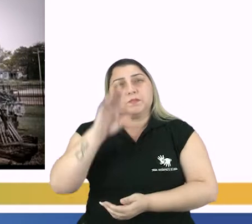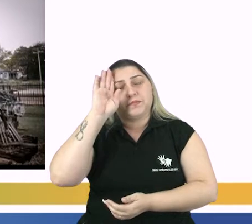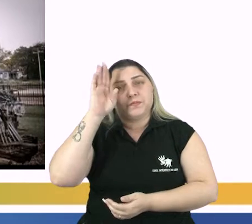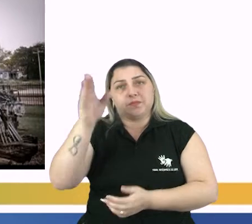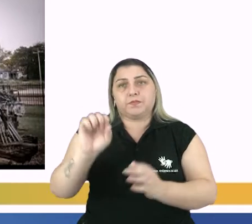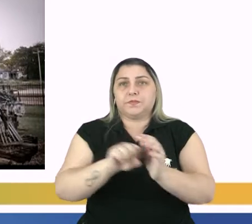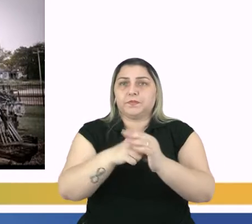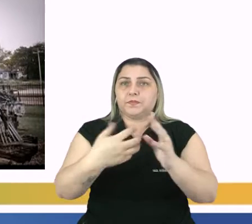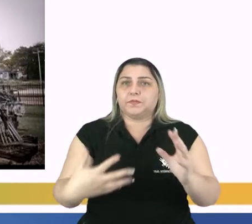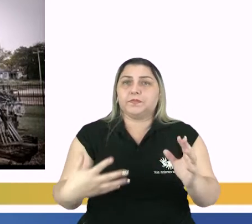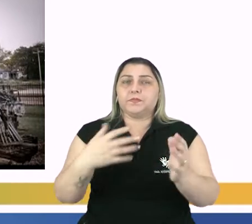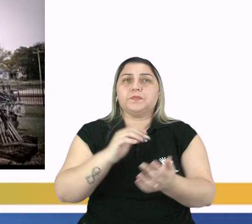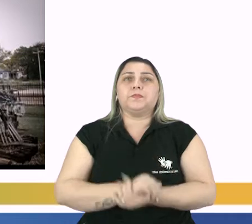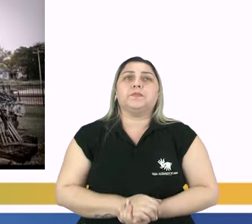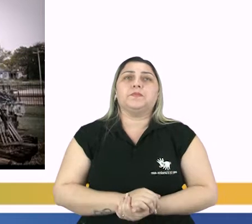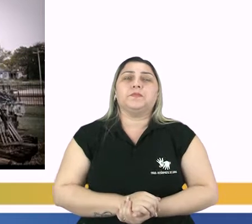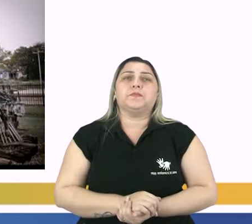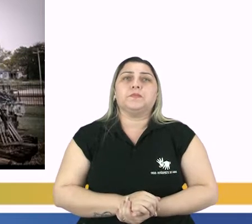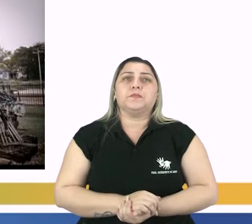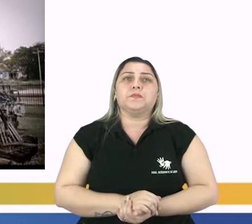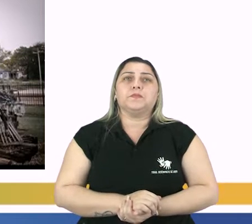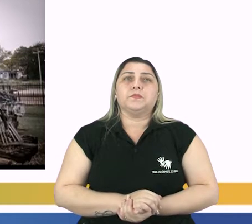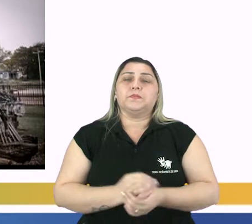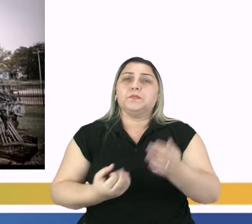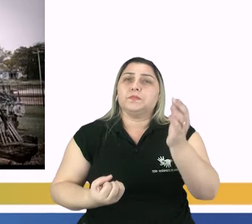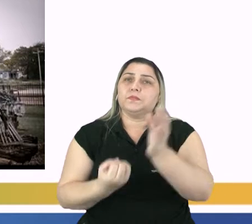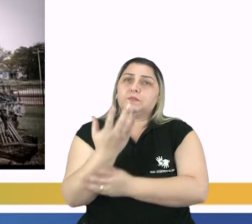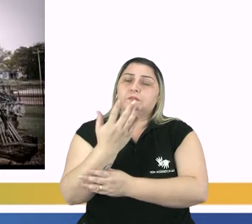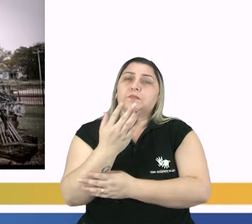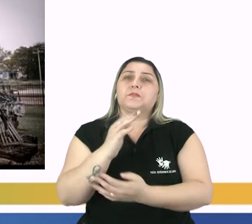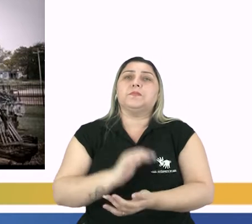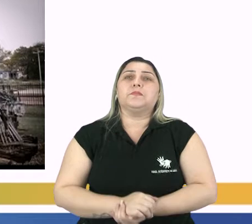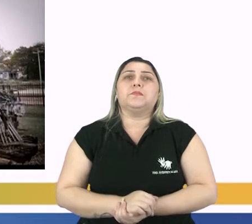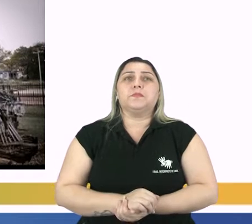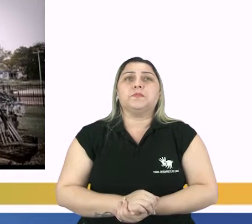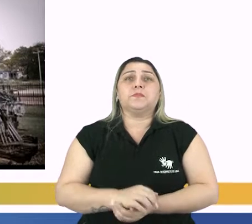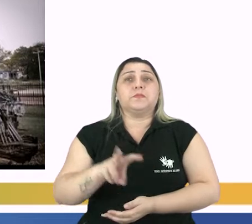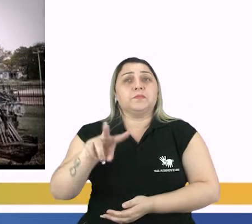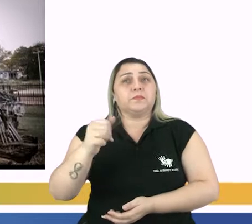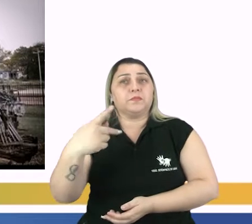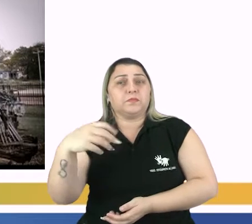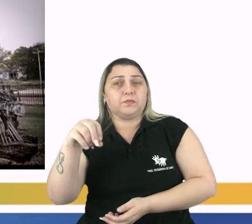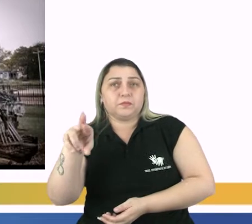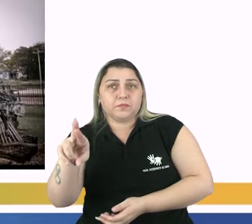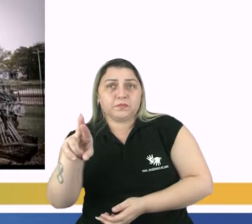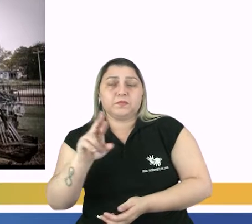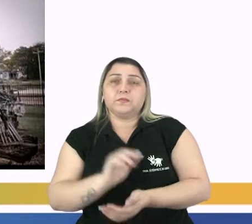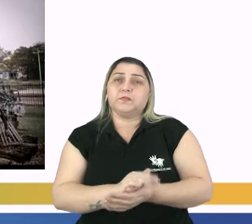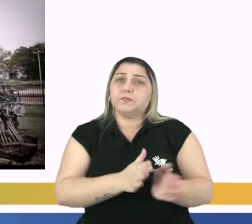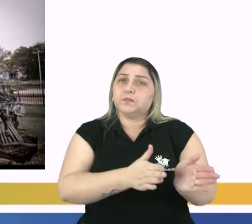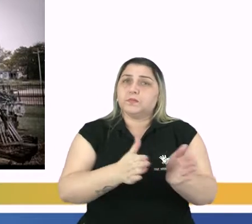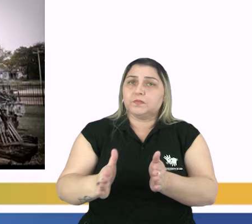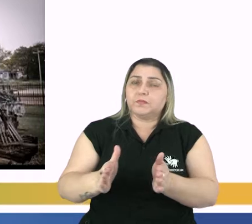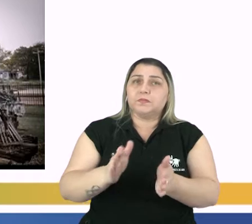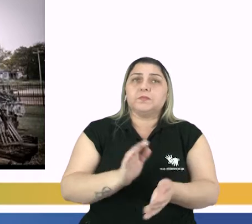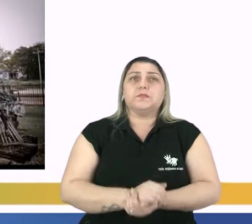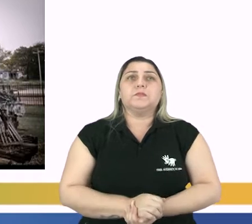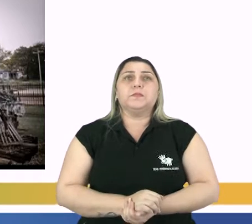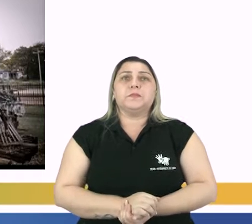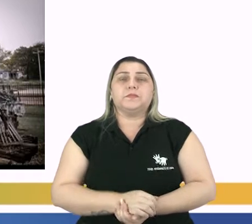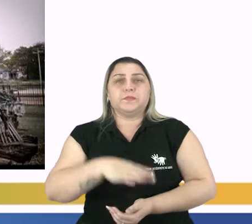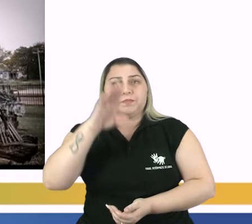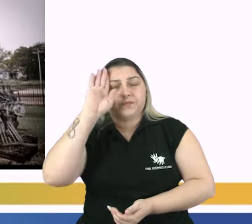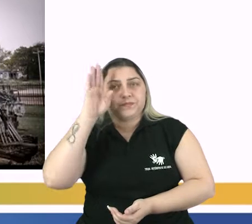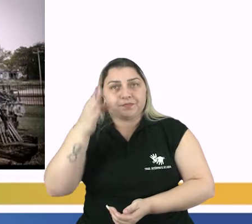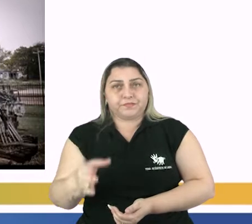principal, a característica principal dela é o surgimento da máquina a vapor. Nesse período aí, a fonte de energia